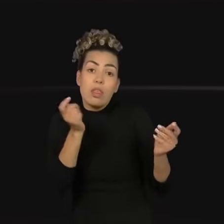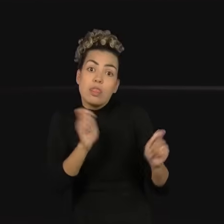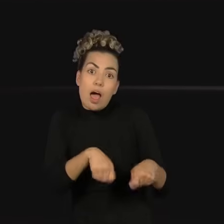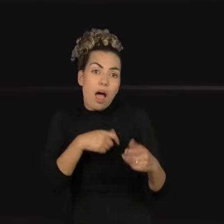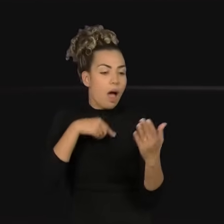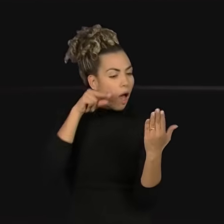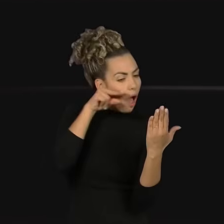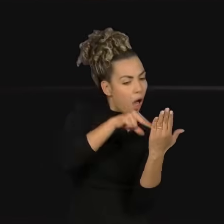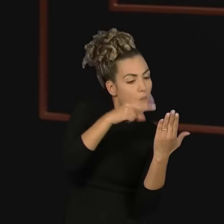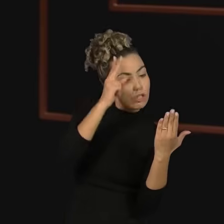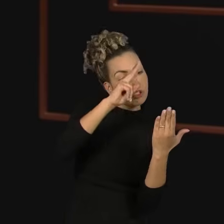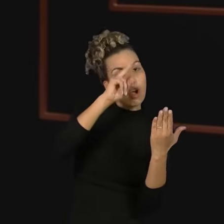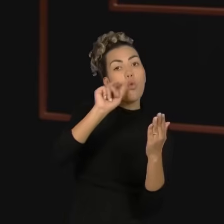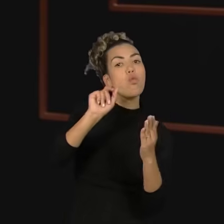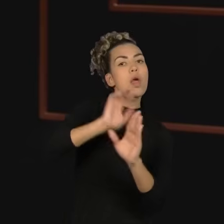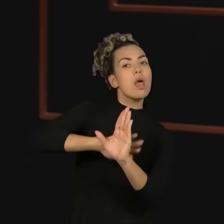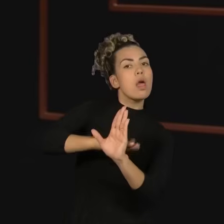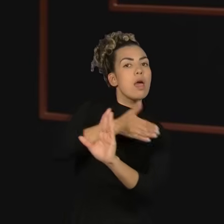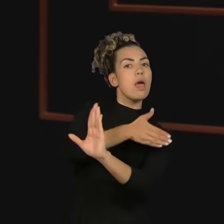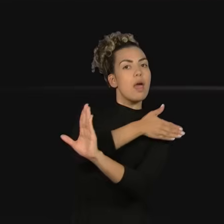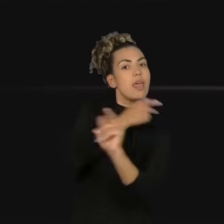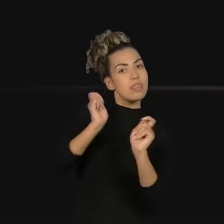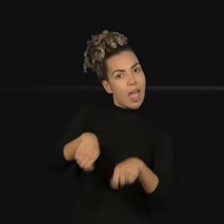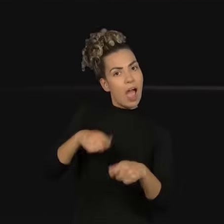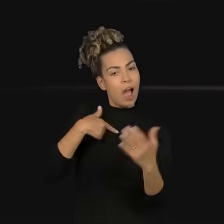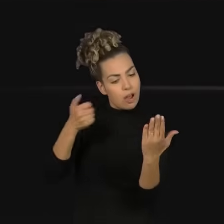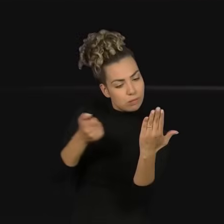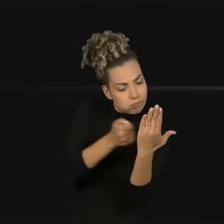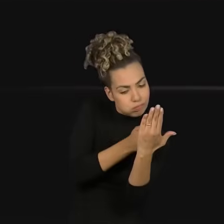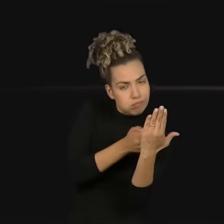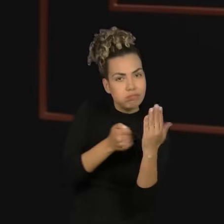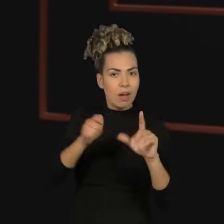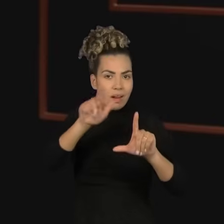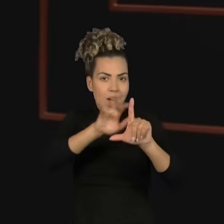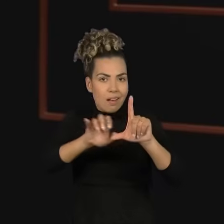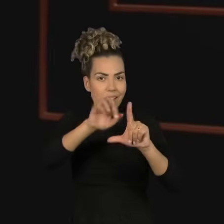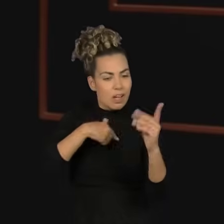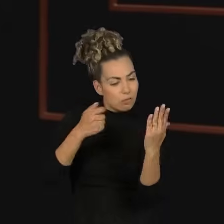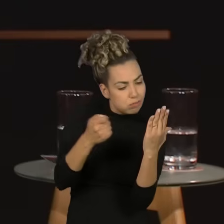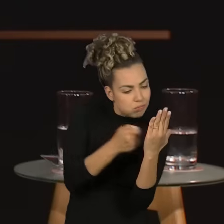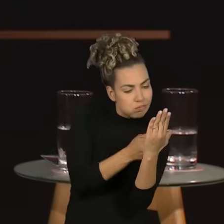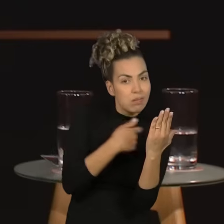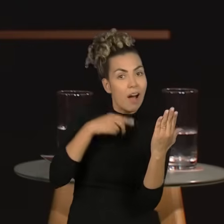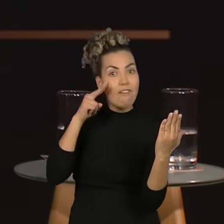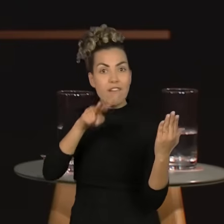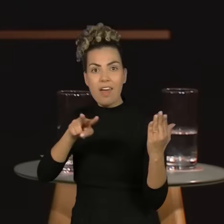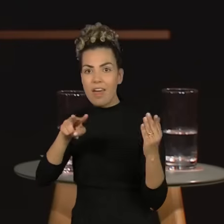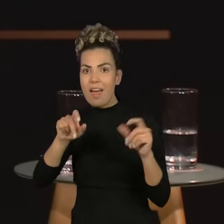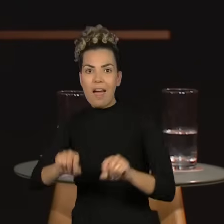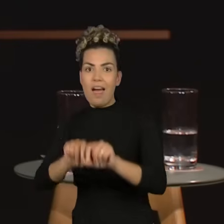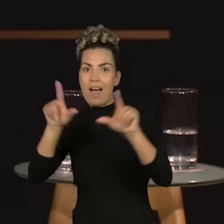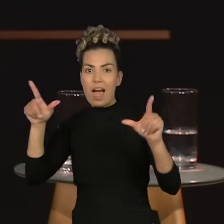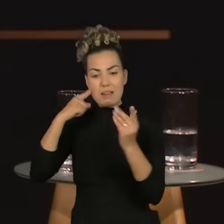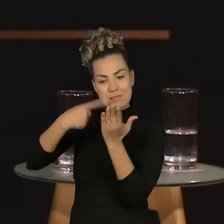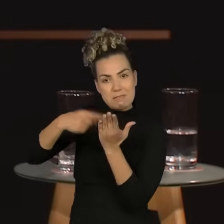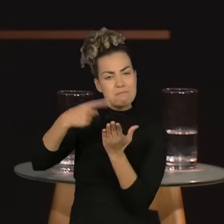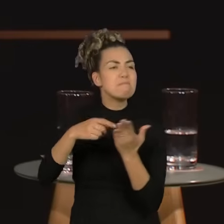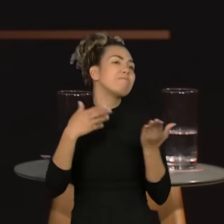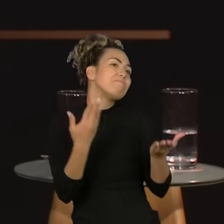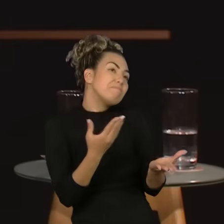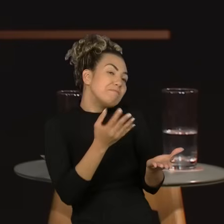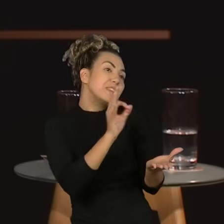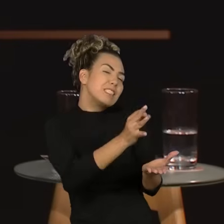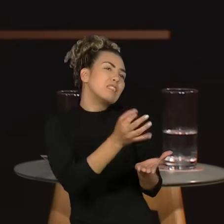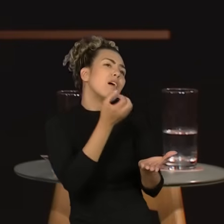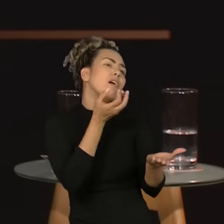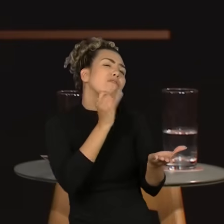Mais e mais histórias. Com certeza. Muito bom, então fica essa dica. Pô, Flávio, infelizmente o programa está chegando no final. Foi muito